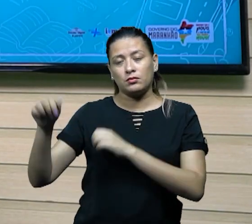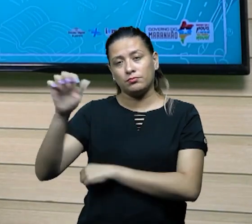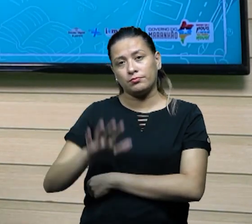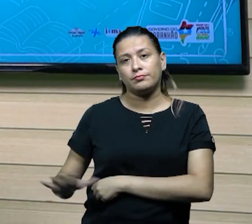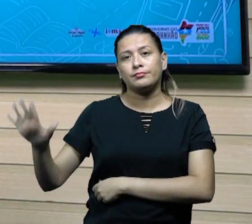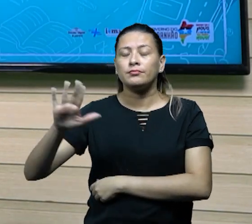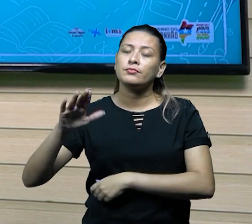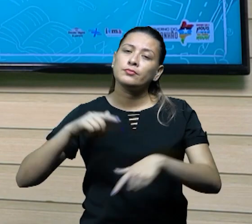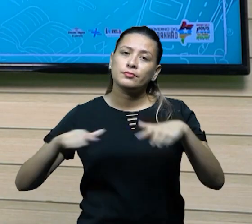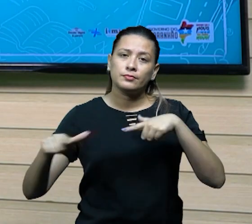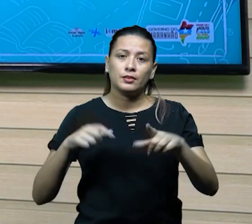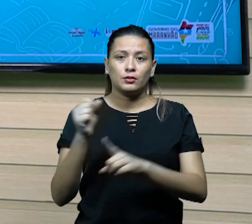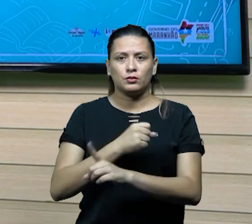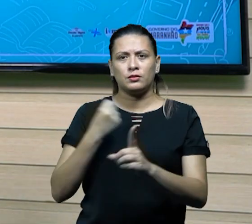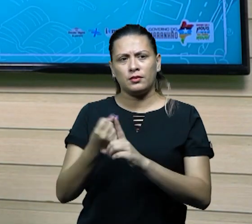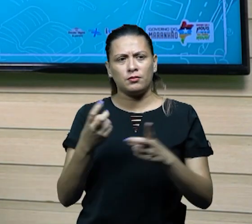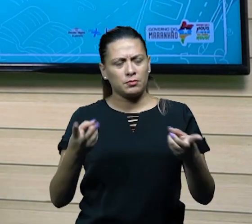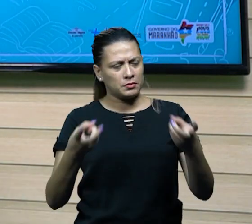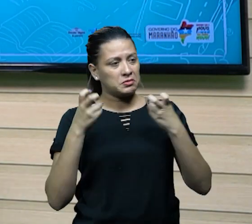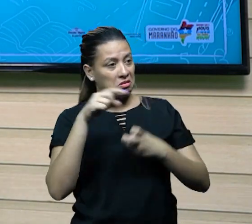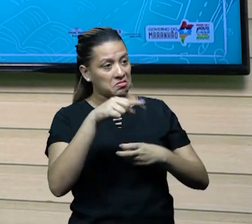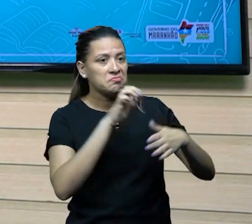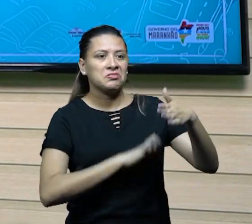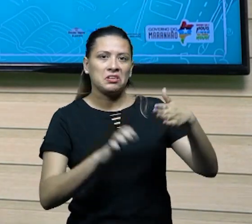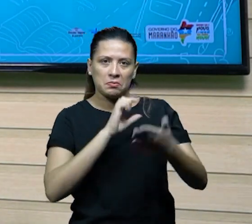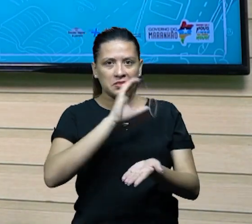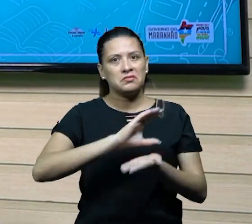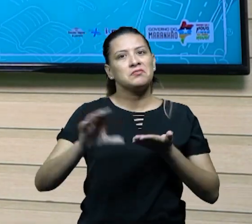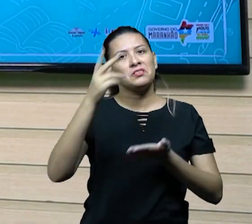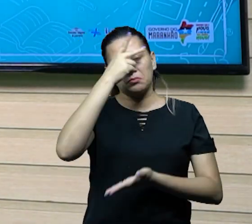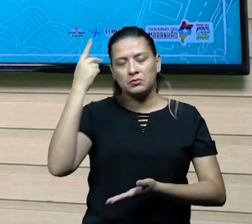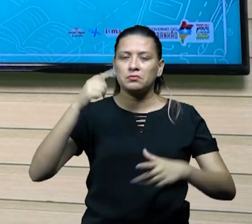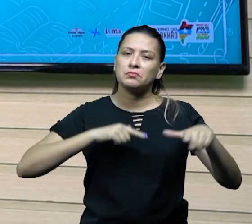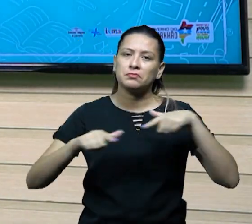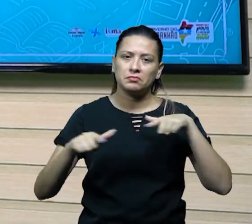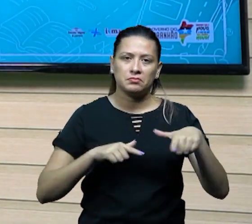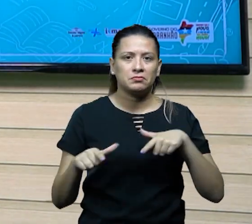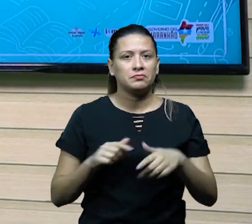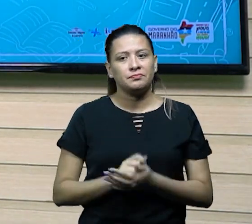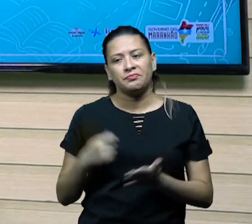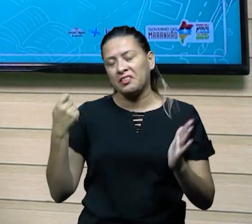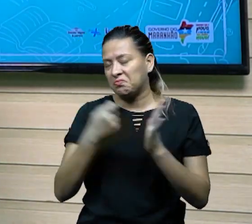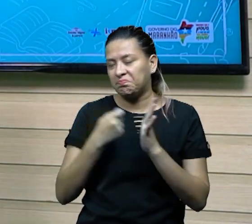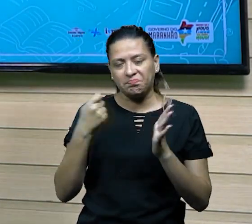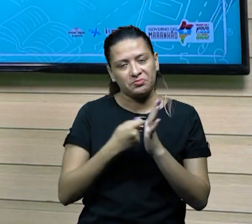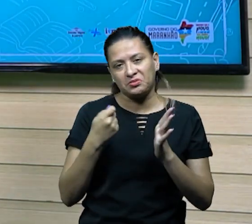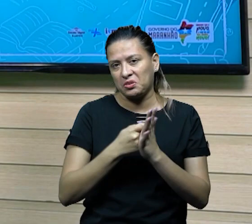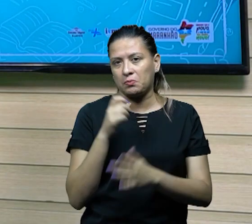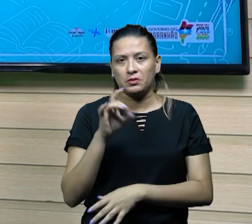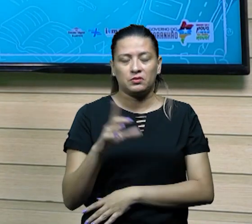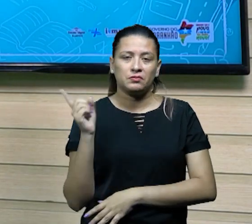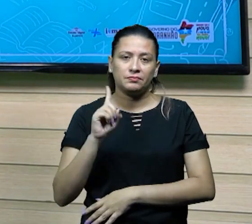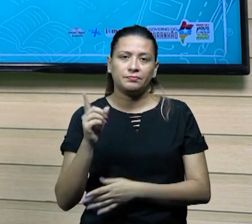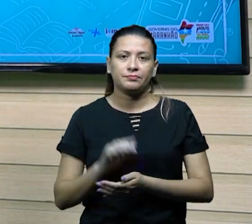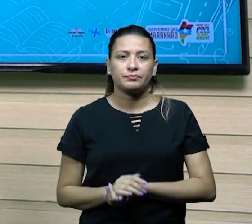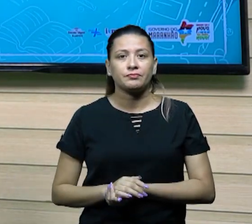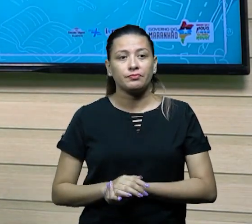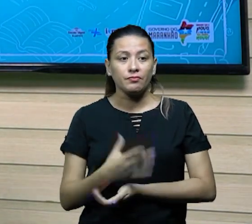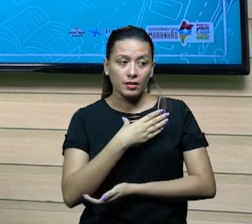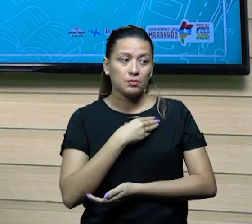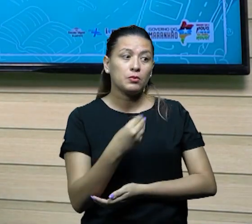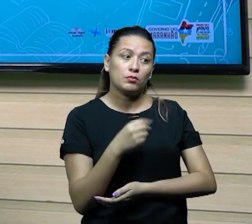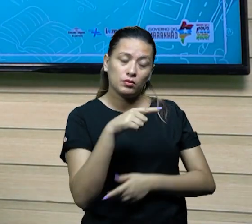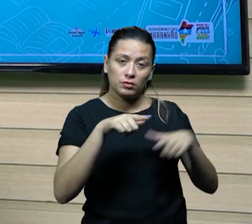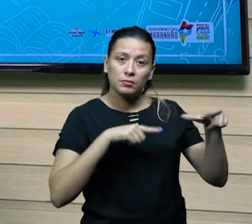ela vai ser diferenciada no mercado de trabalho, a sociedade vai olhar de uma forma diferente. Olha, aquela empresa bem ali, ela investe no empregado, ela só não